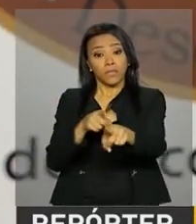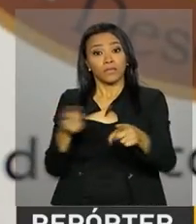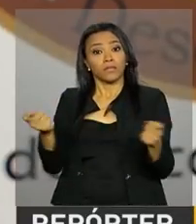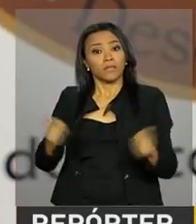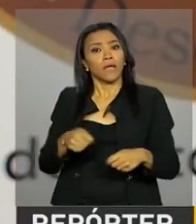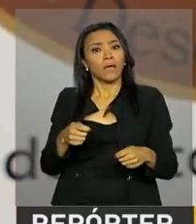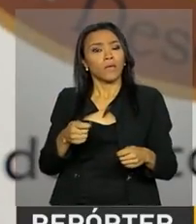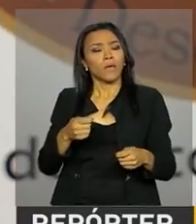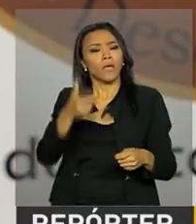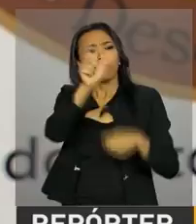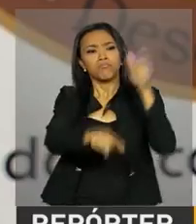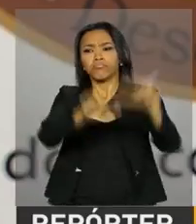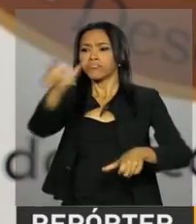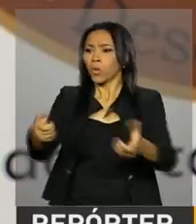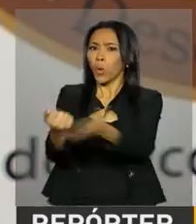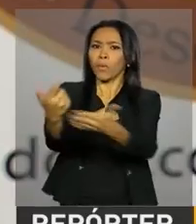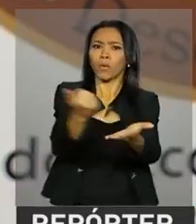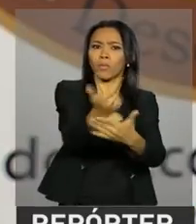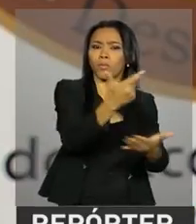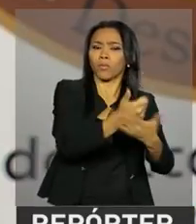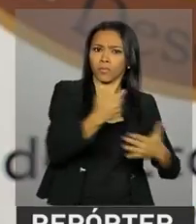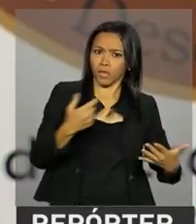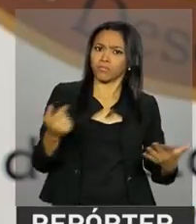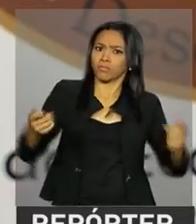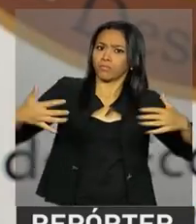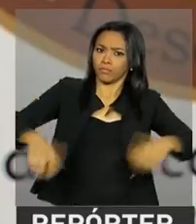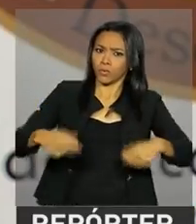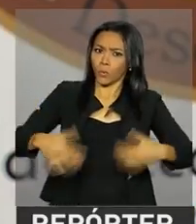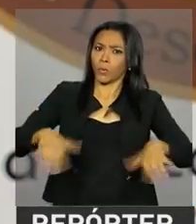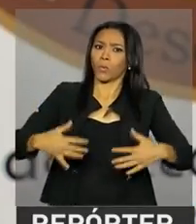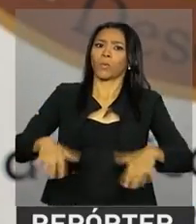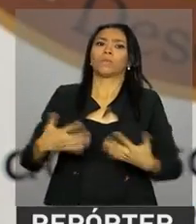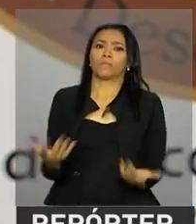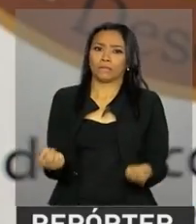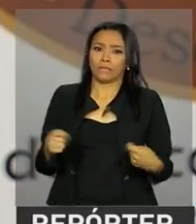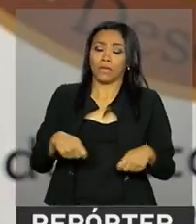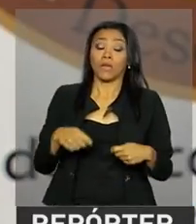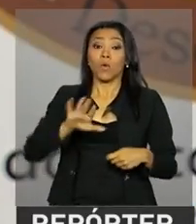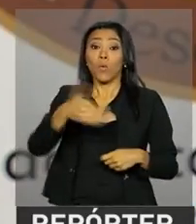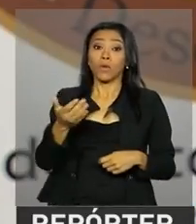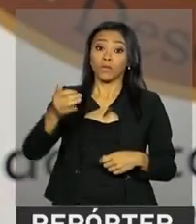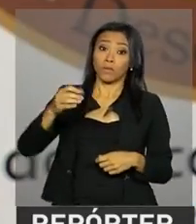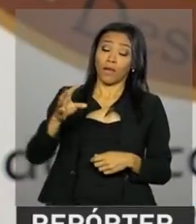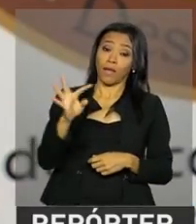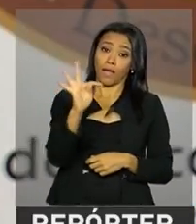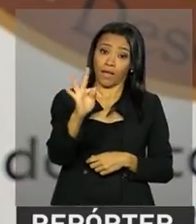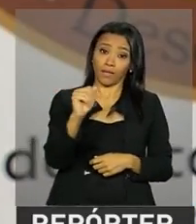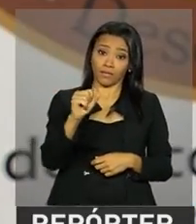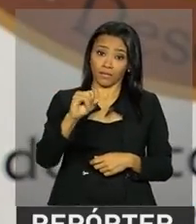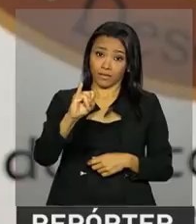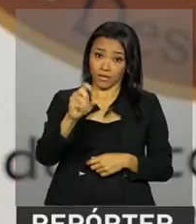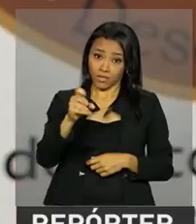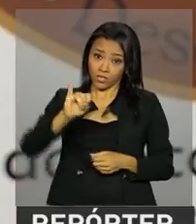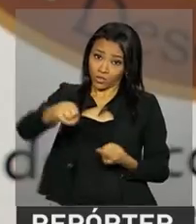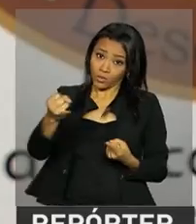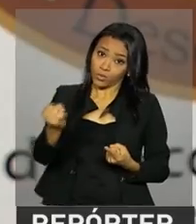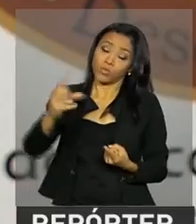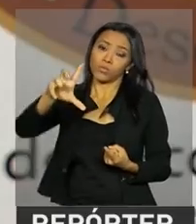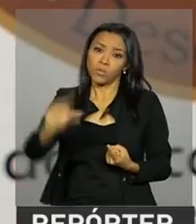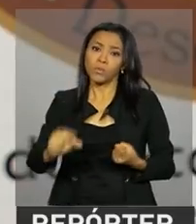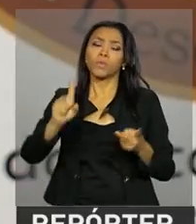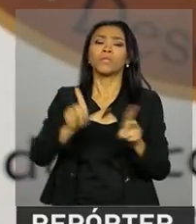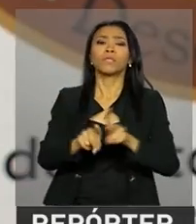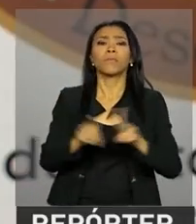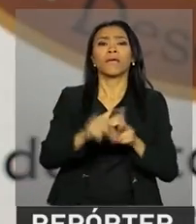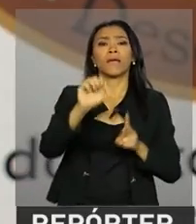de compra é um alívio do ponto de vista do orçamento para que a taxa de juros caiam a selic caiu 0,75